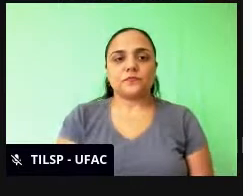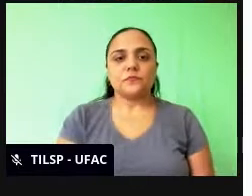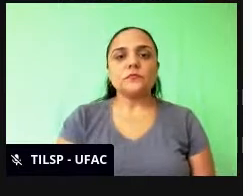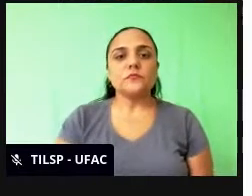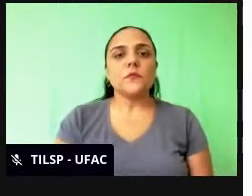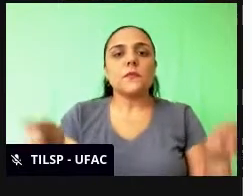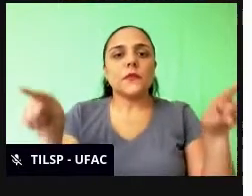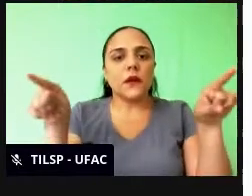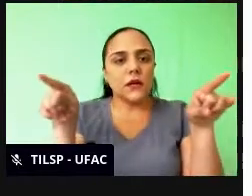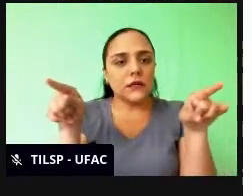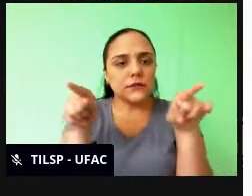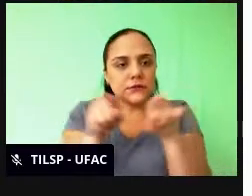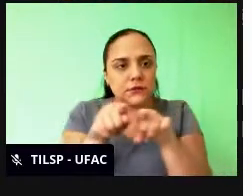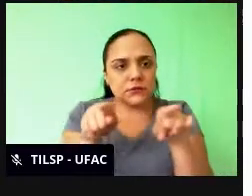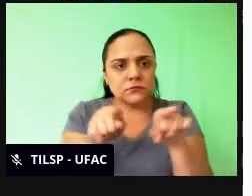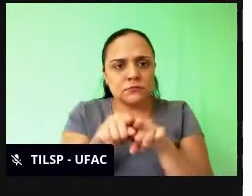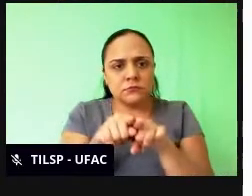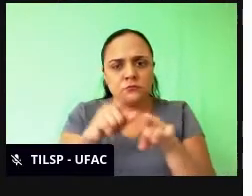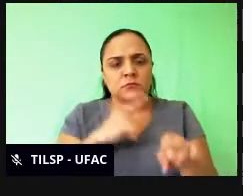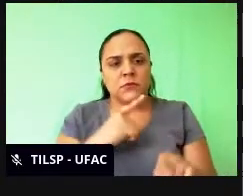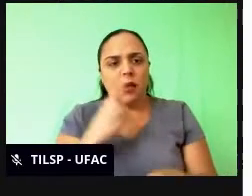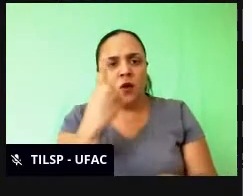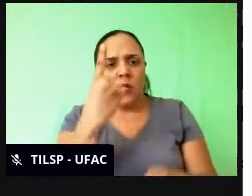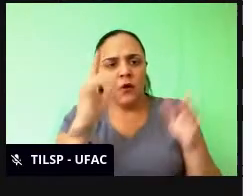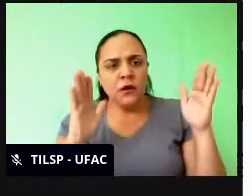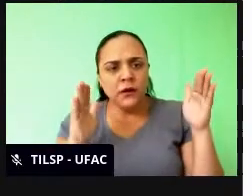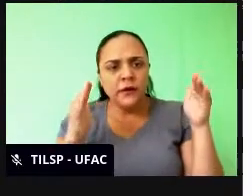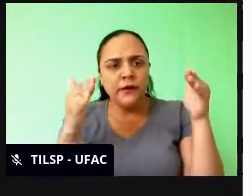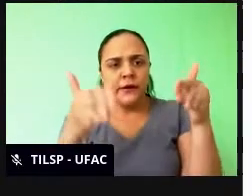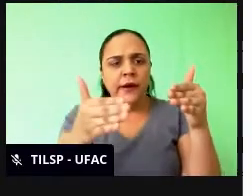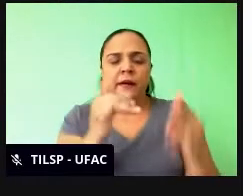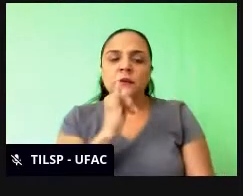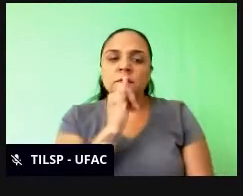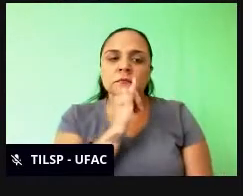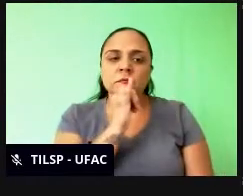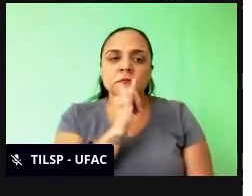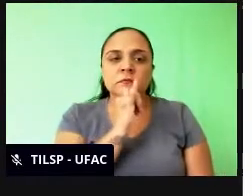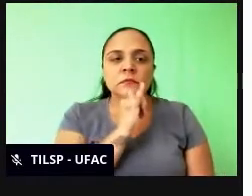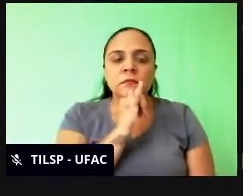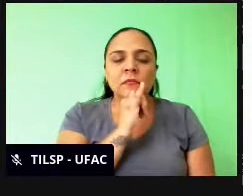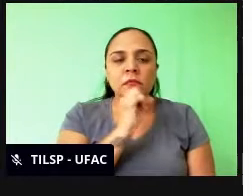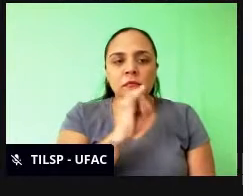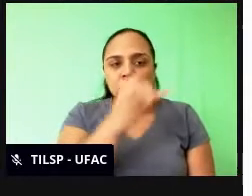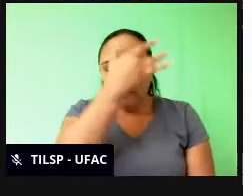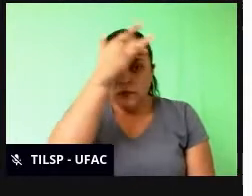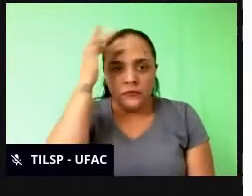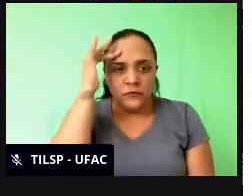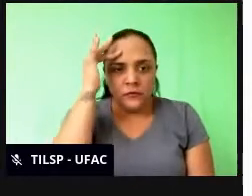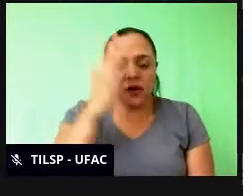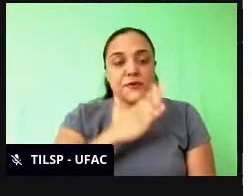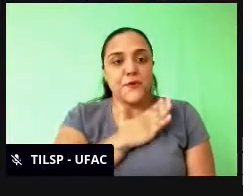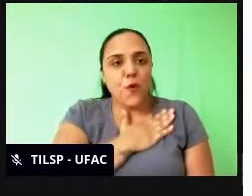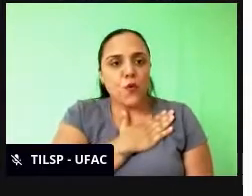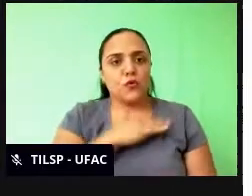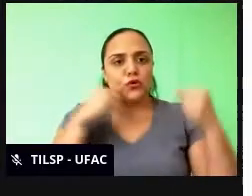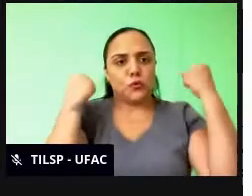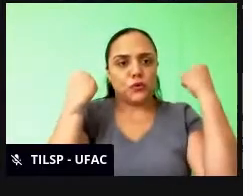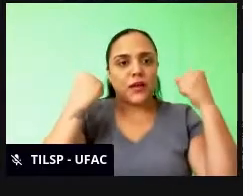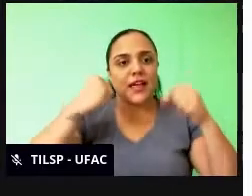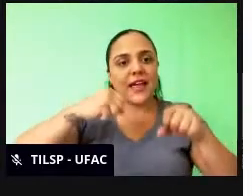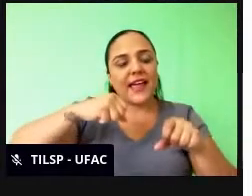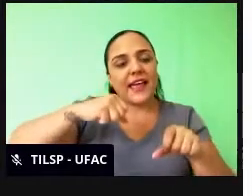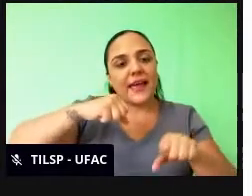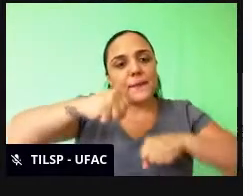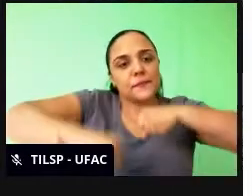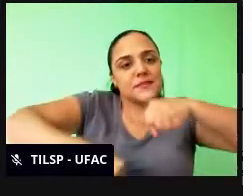também recomendações mais específicas, como, por exemplo, para quem gosta de nutrição esportiva, de ciclismo, já